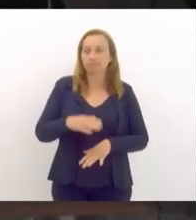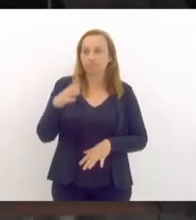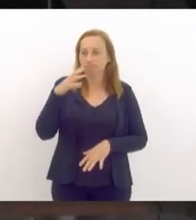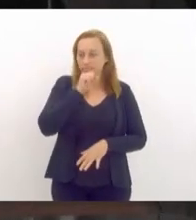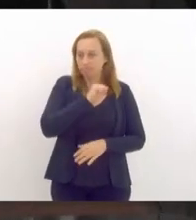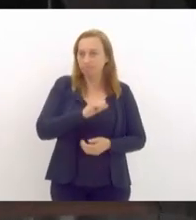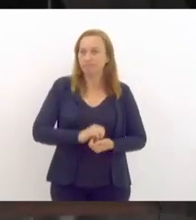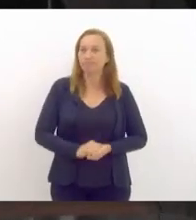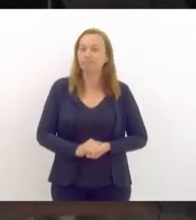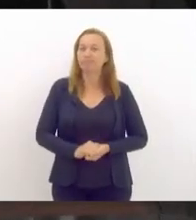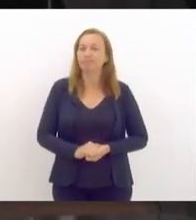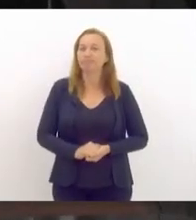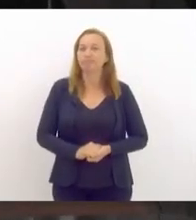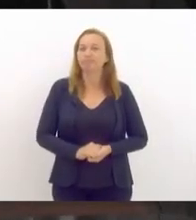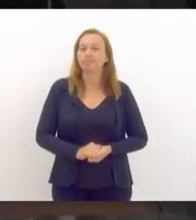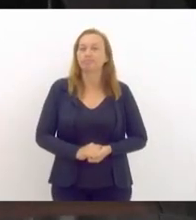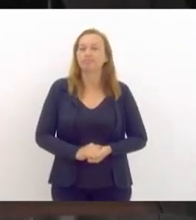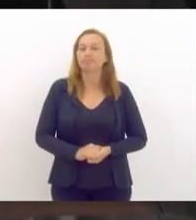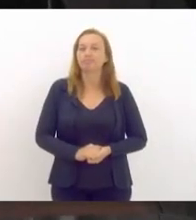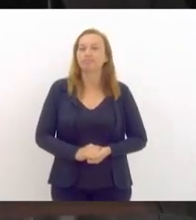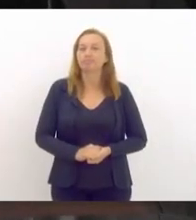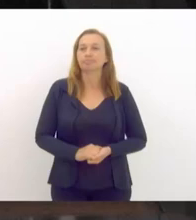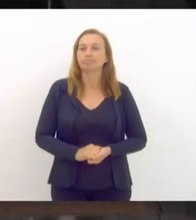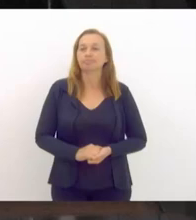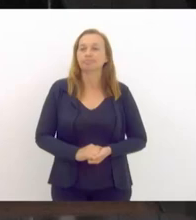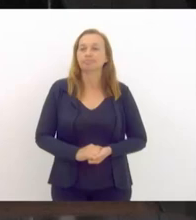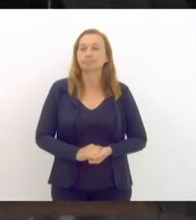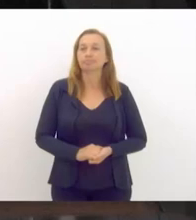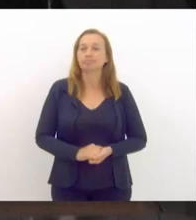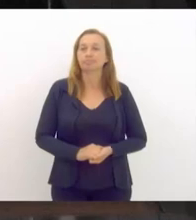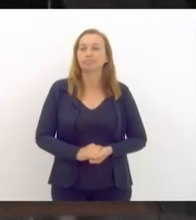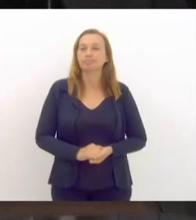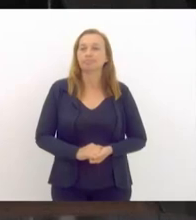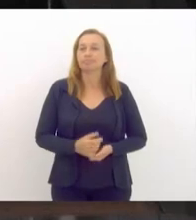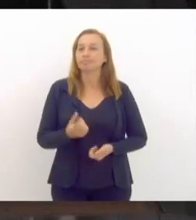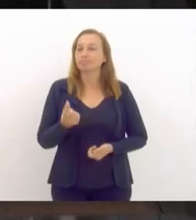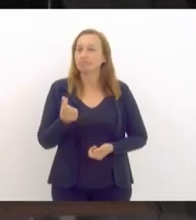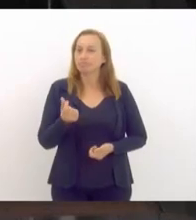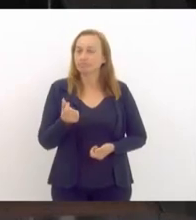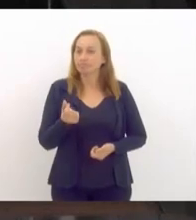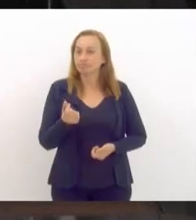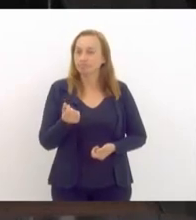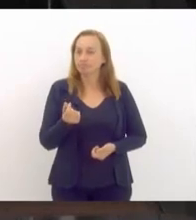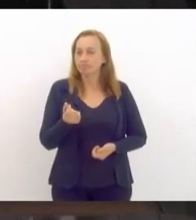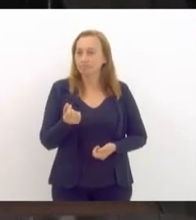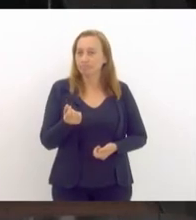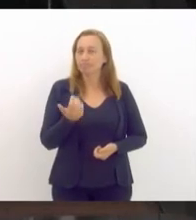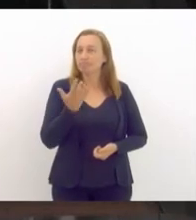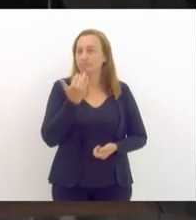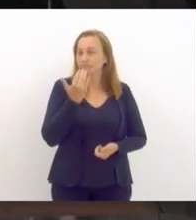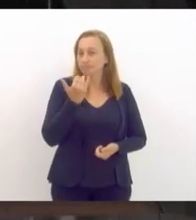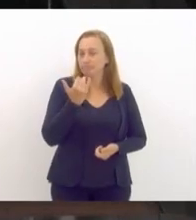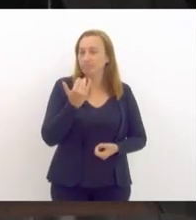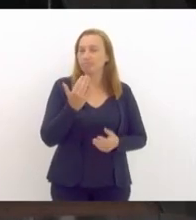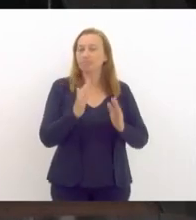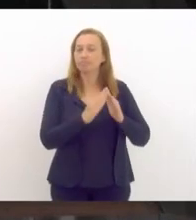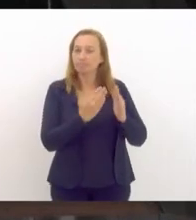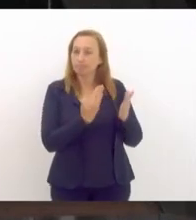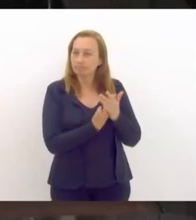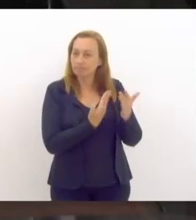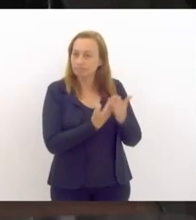é a questão do repasse da merenda escolar a merenda escolar ela